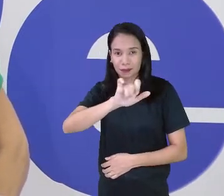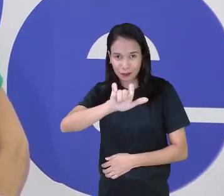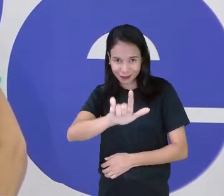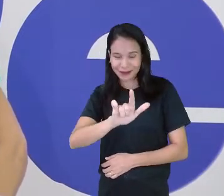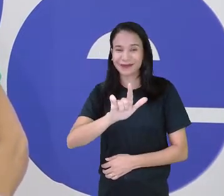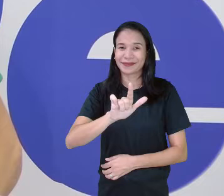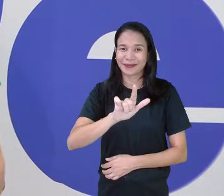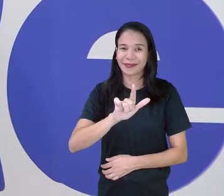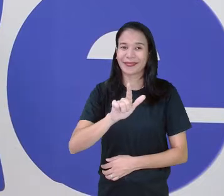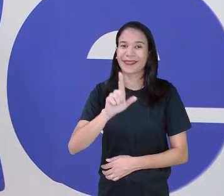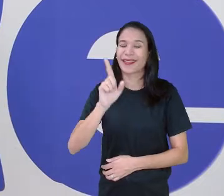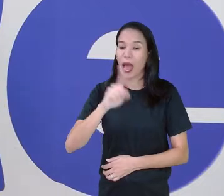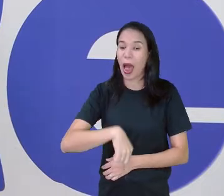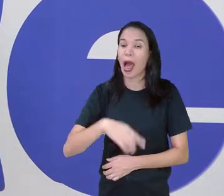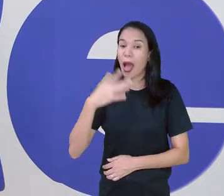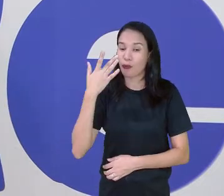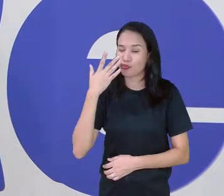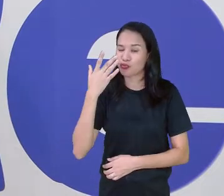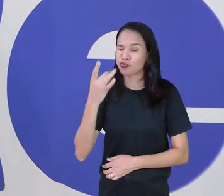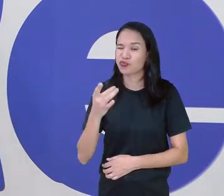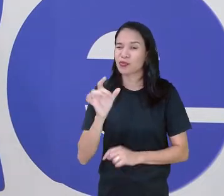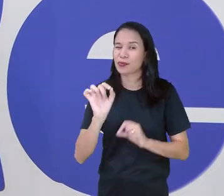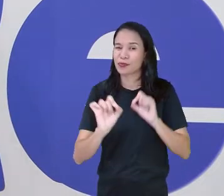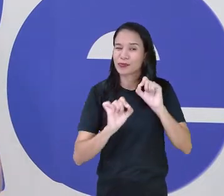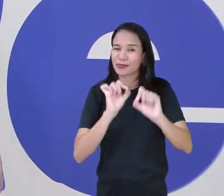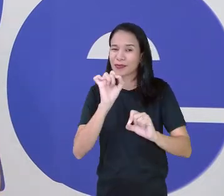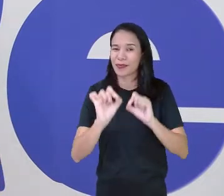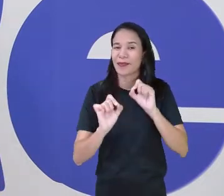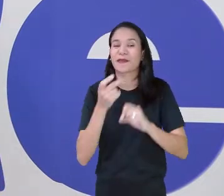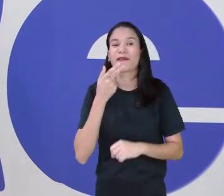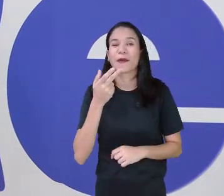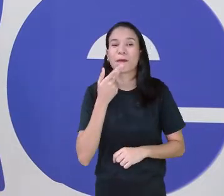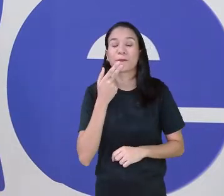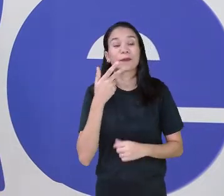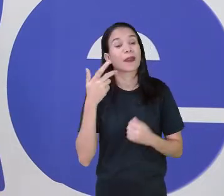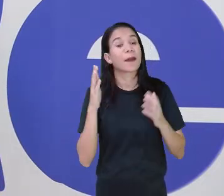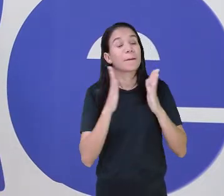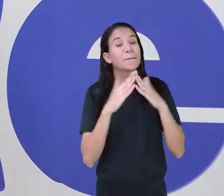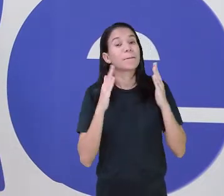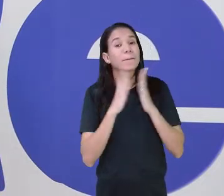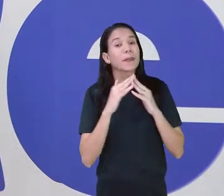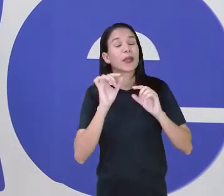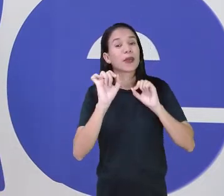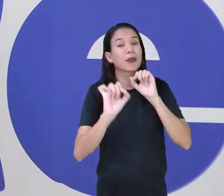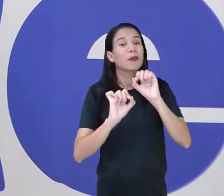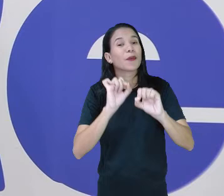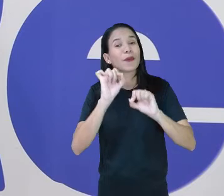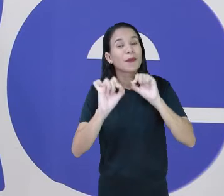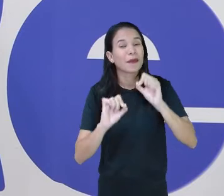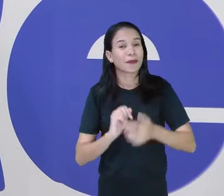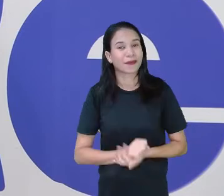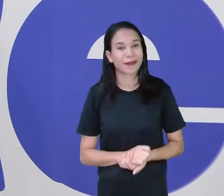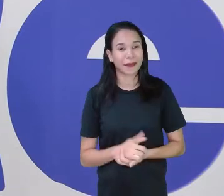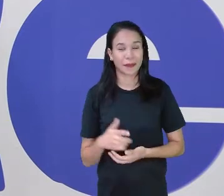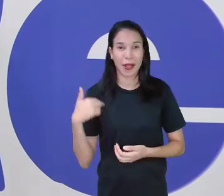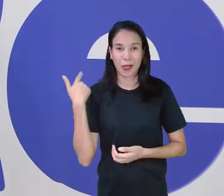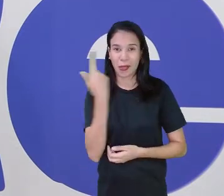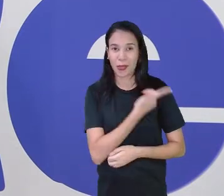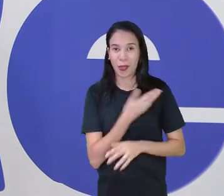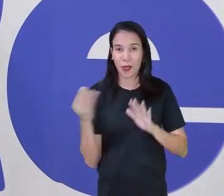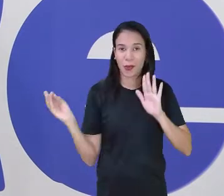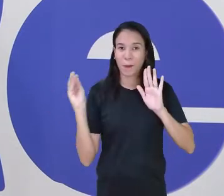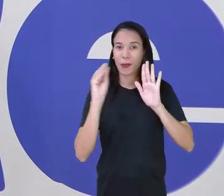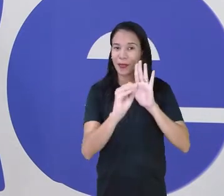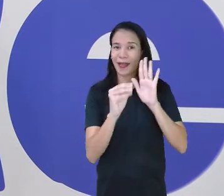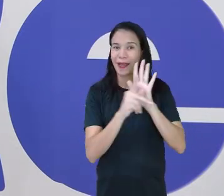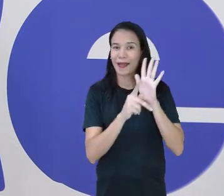acho que Jaziel está adivinhando algumas coisas. Está dizendo aqui, está pedindo, sabe para quê, Mauricéia? Para a gente colocar o